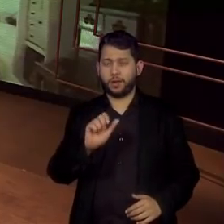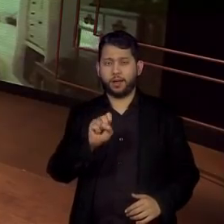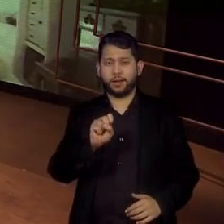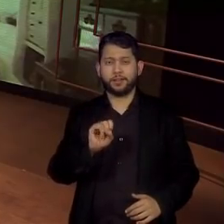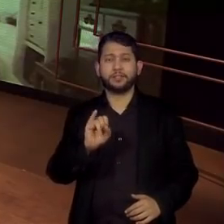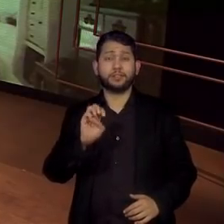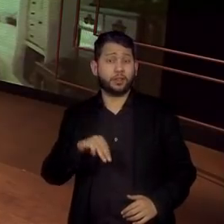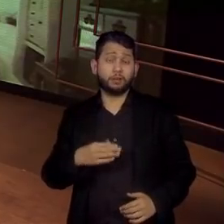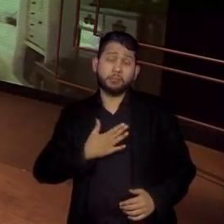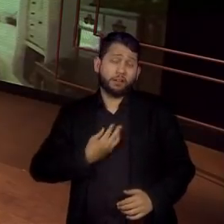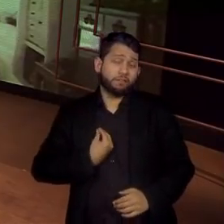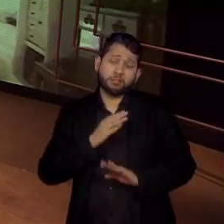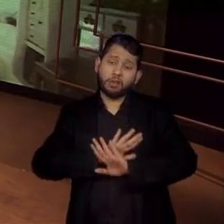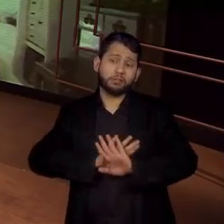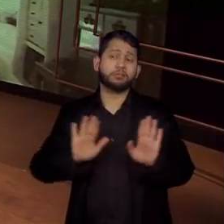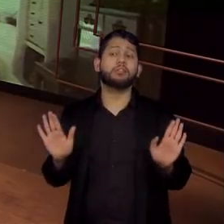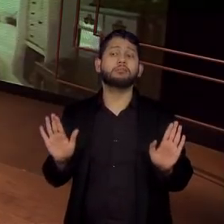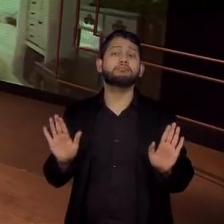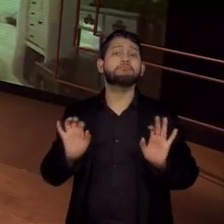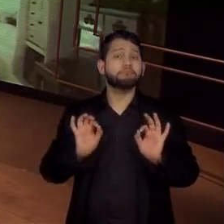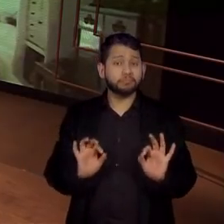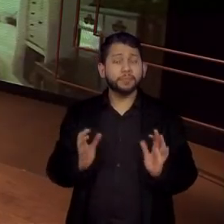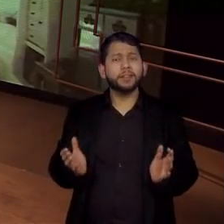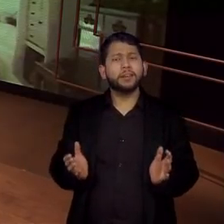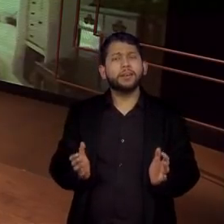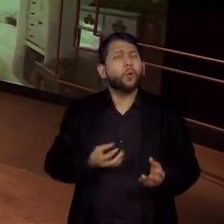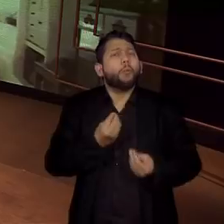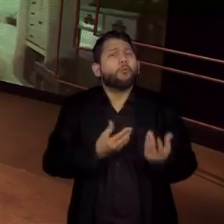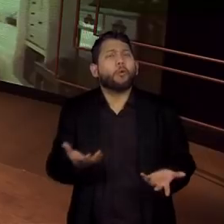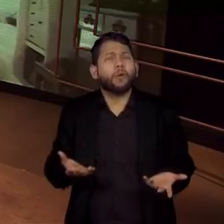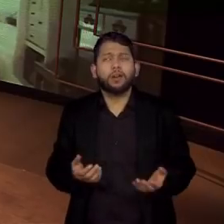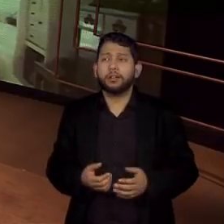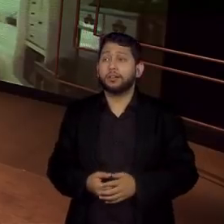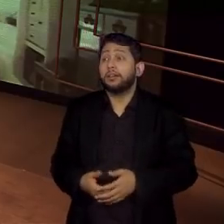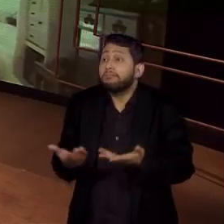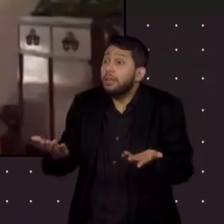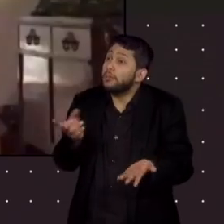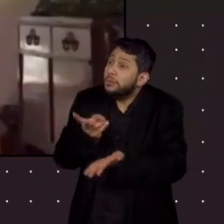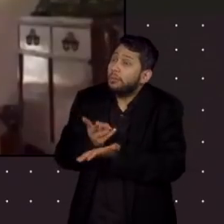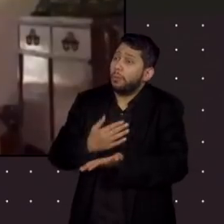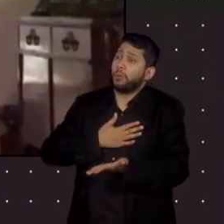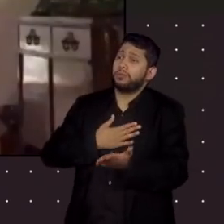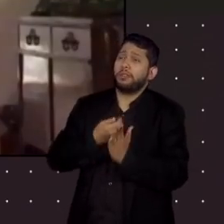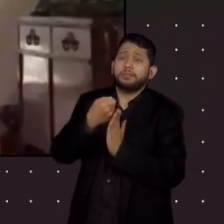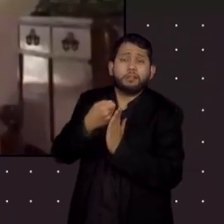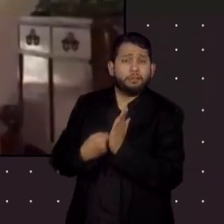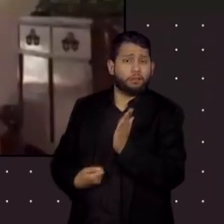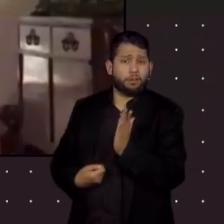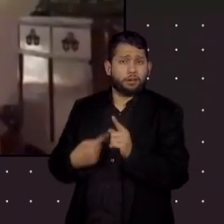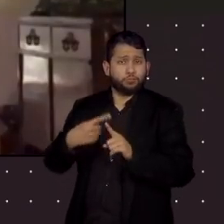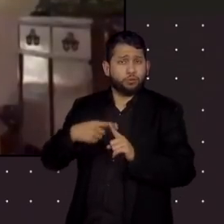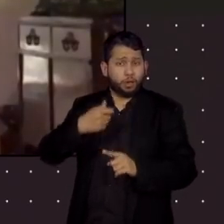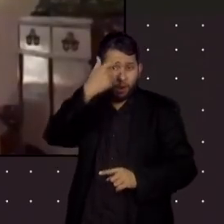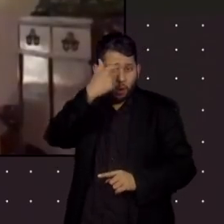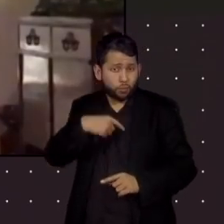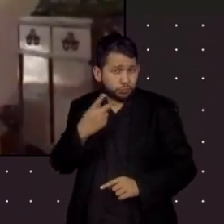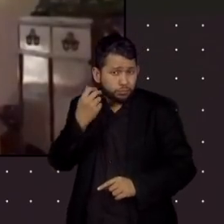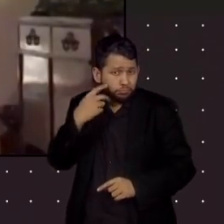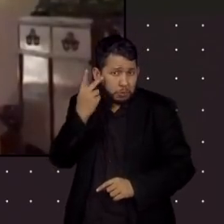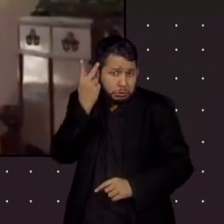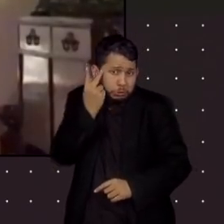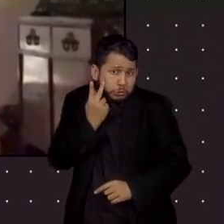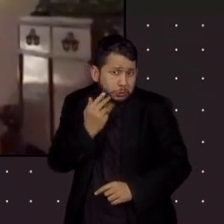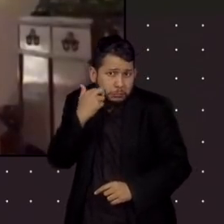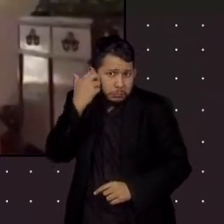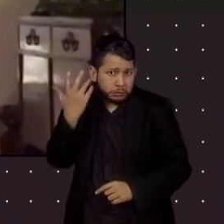Bom, eu tinha vontade eu sempre gostei muito de escrever. Eu, na minha timidez, né, para fazer um programa